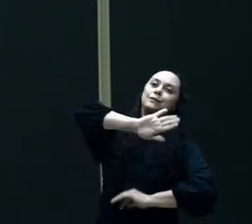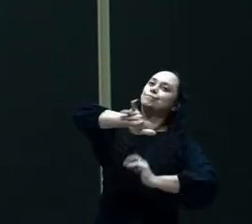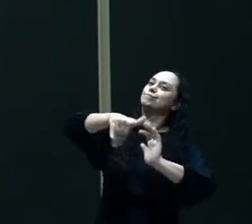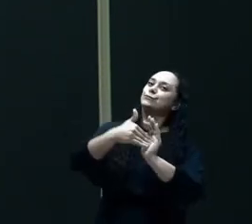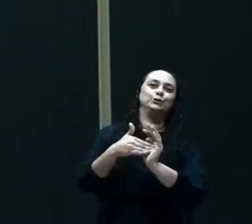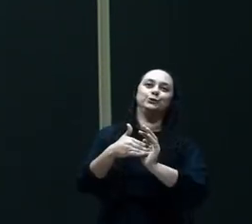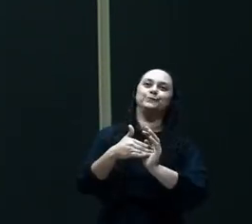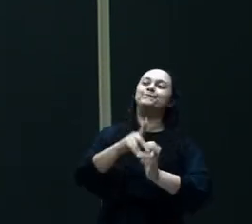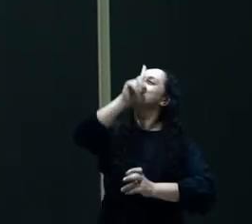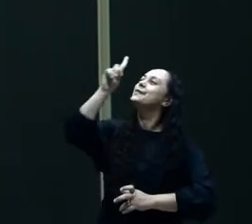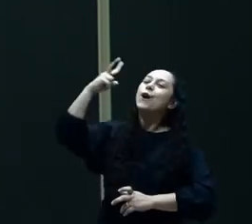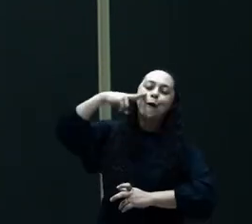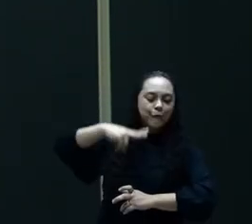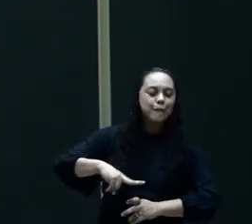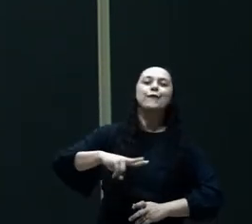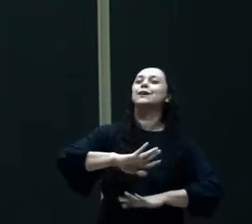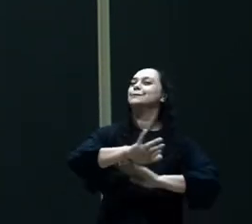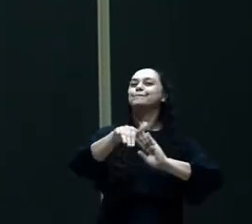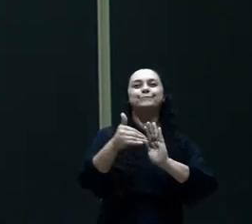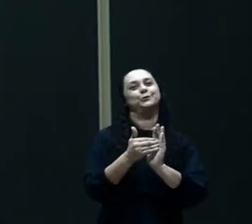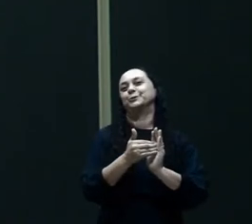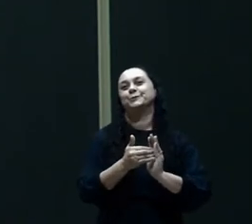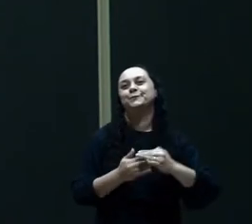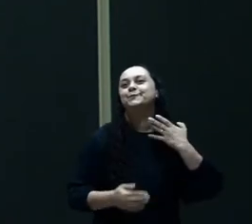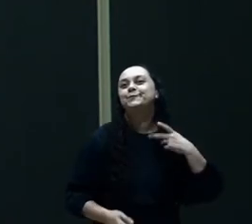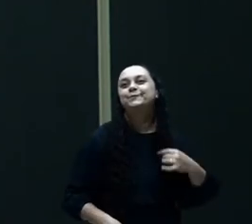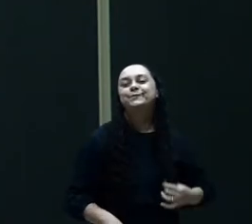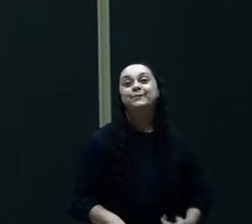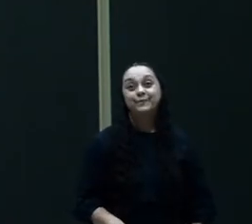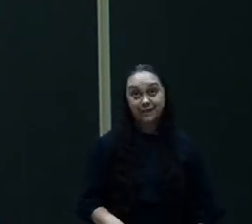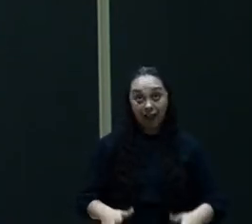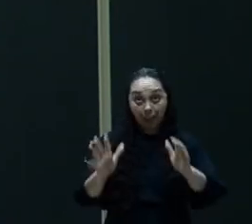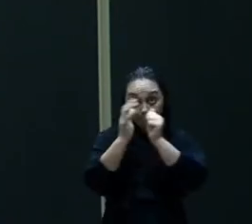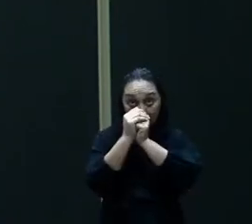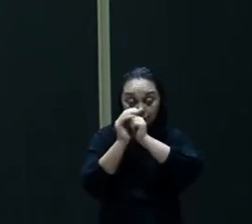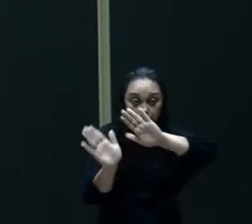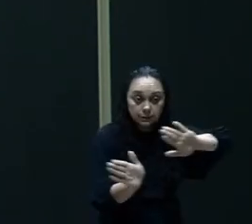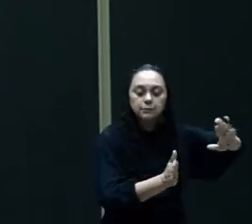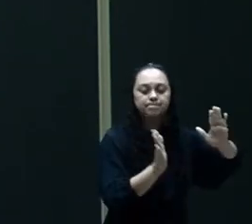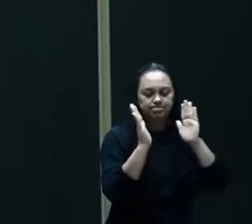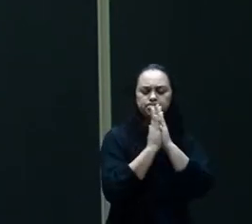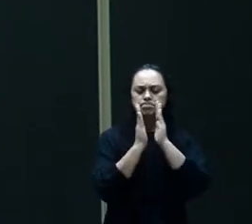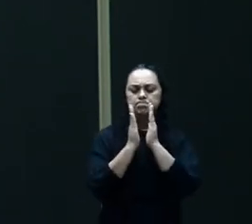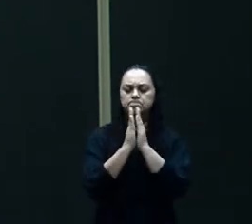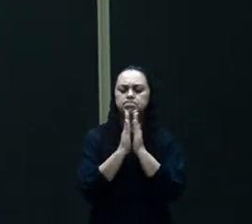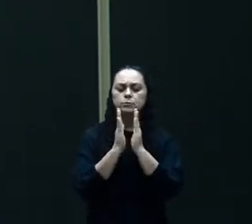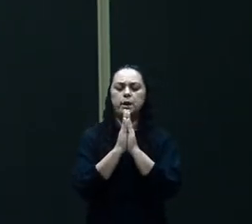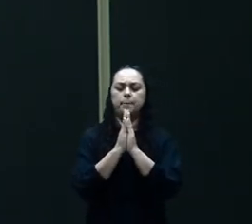maneira nenhuma Deus não te pede Curve sua cabeça eu quero orar por você